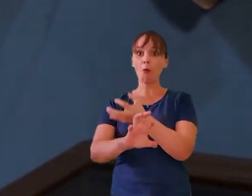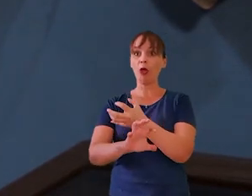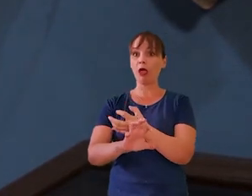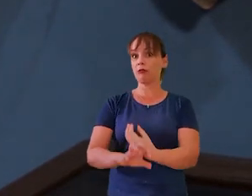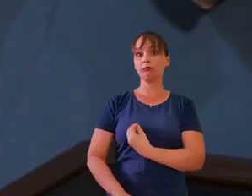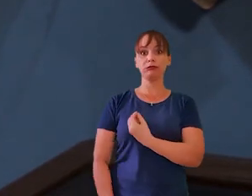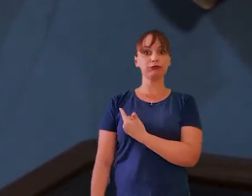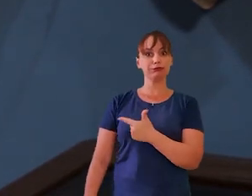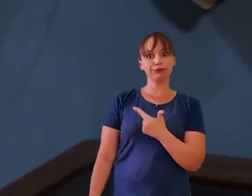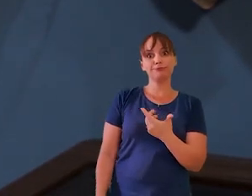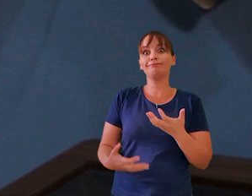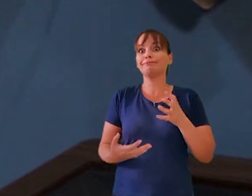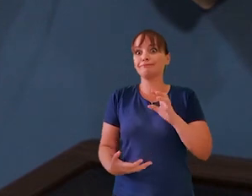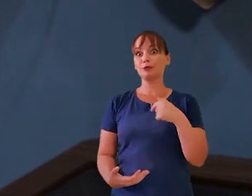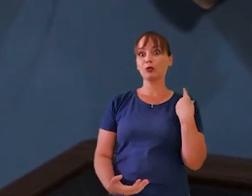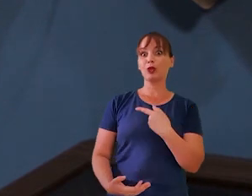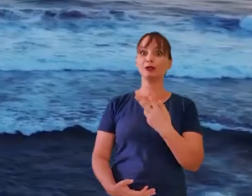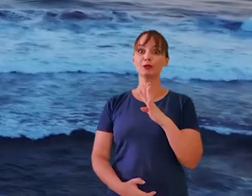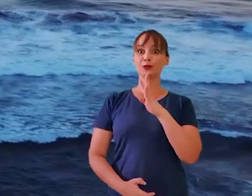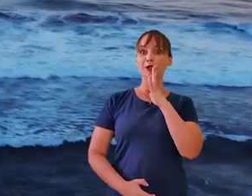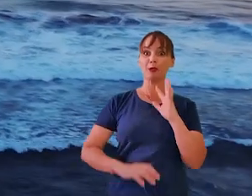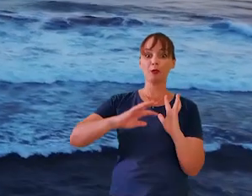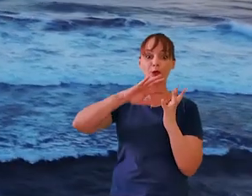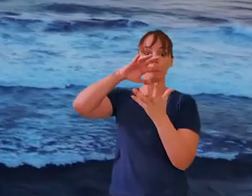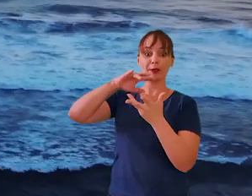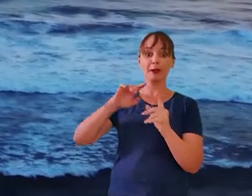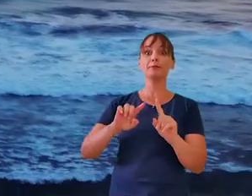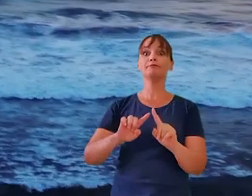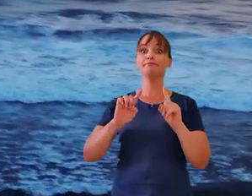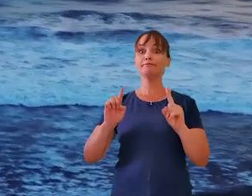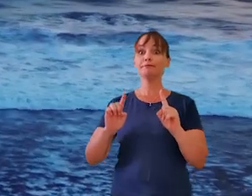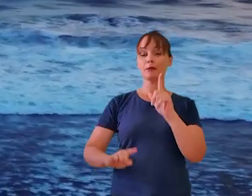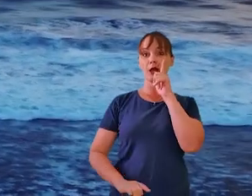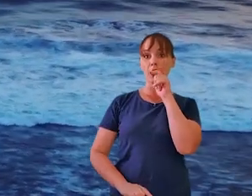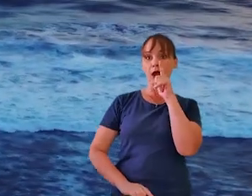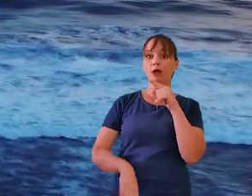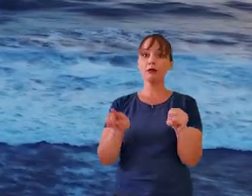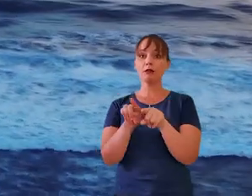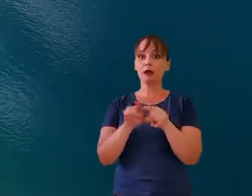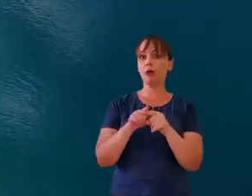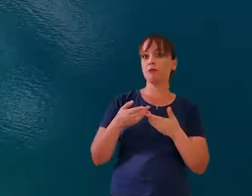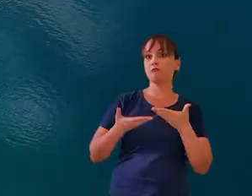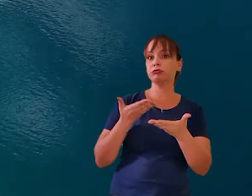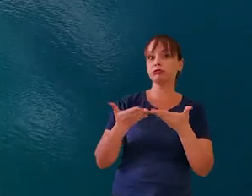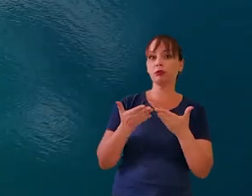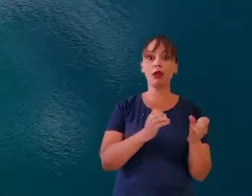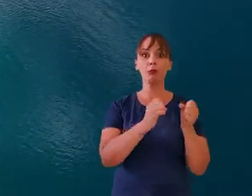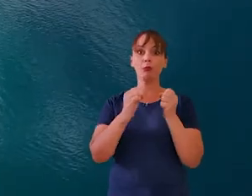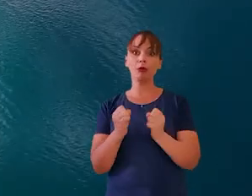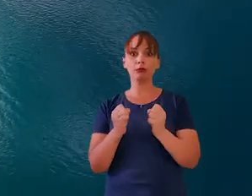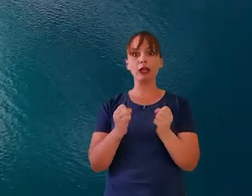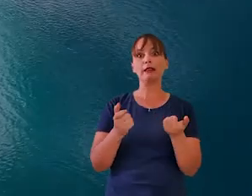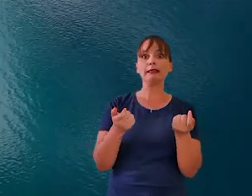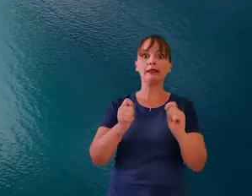da forma com que a gente conhece em nosso planeta. Só que a água também é serviço, é poder,